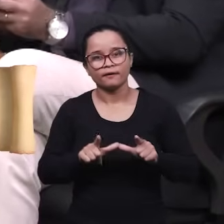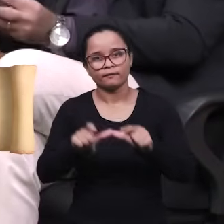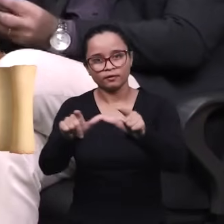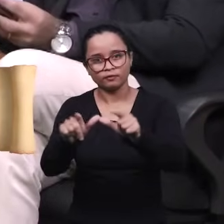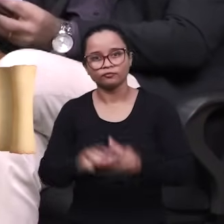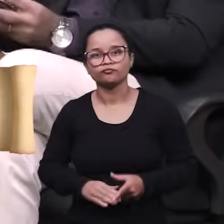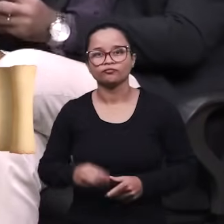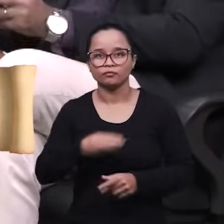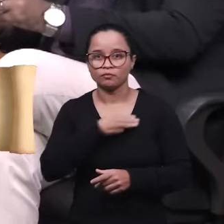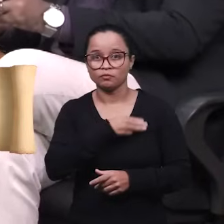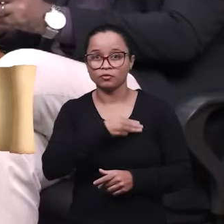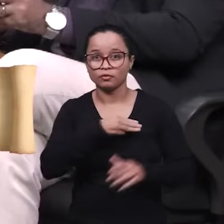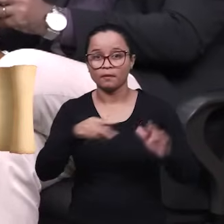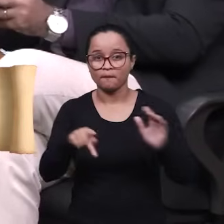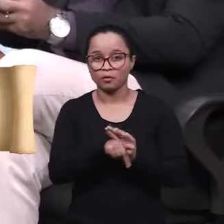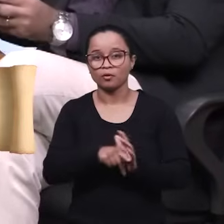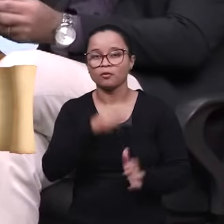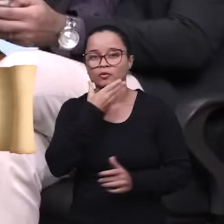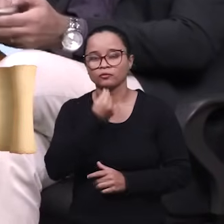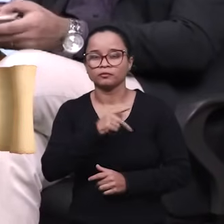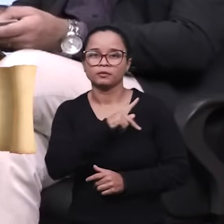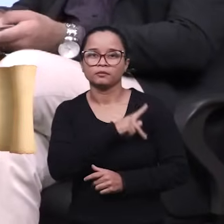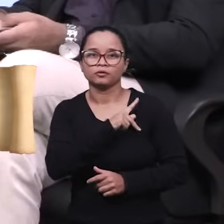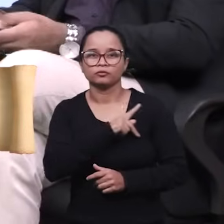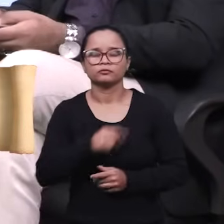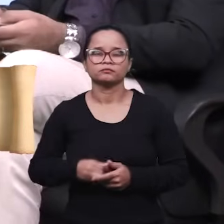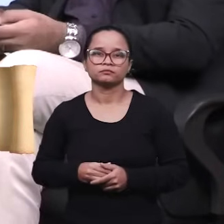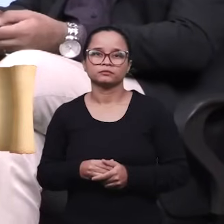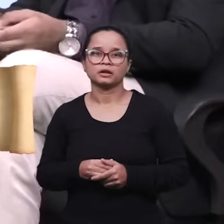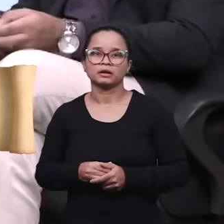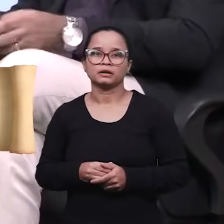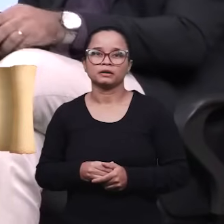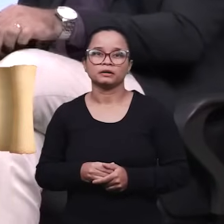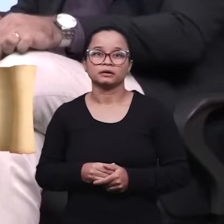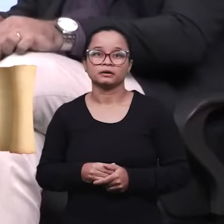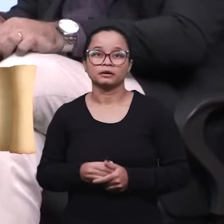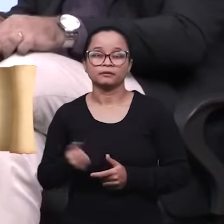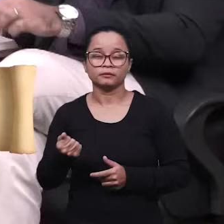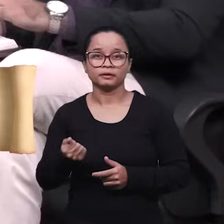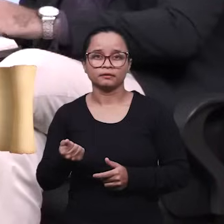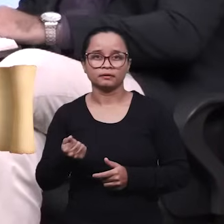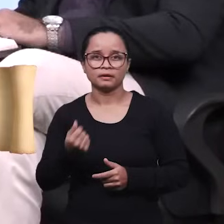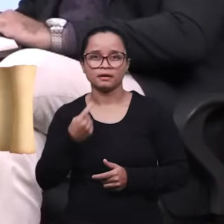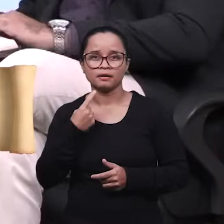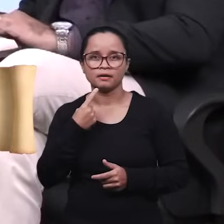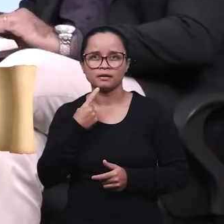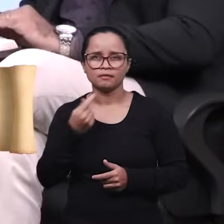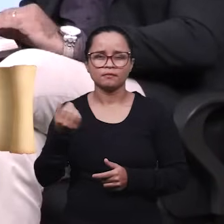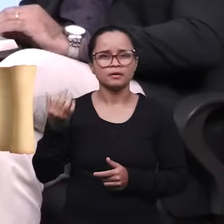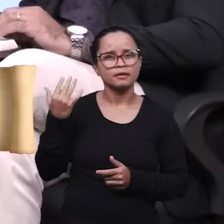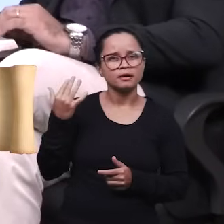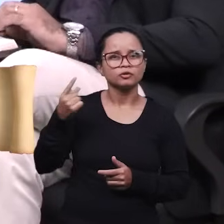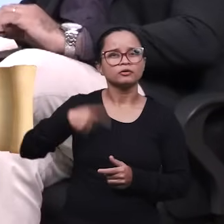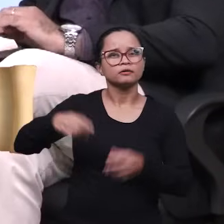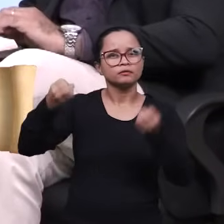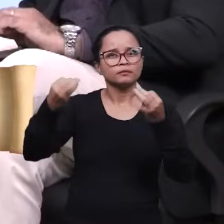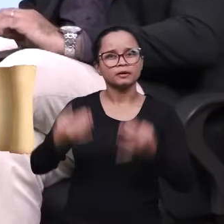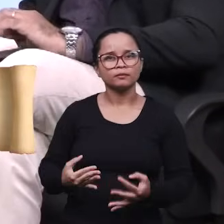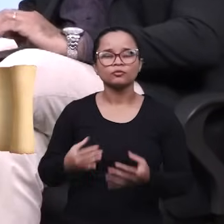missionária de Paulo. No último episódio, nós tratamos sobre o Concílio de